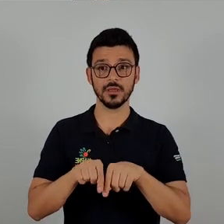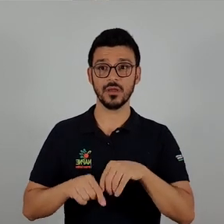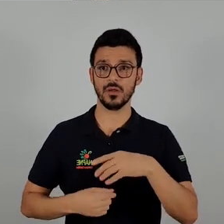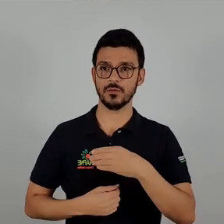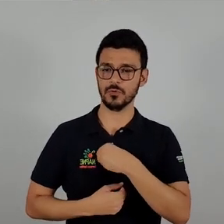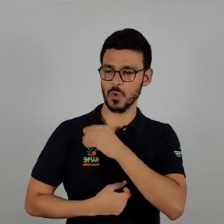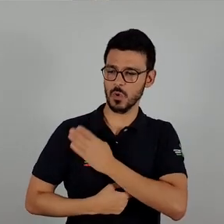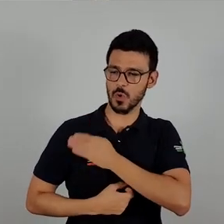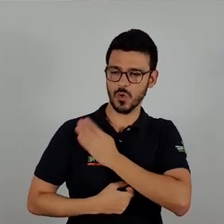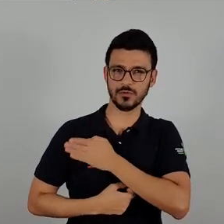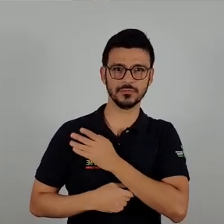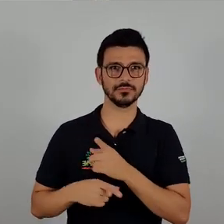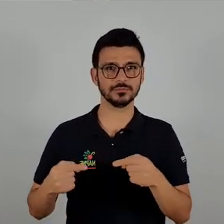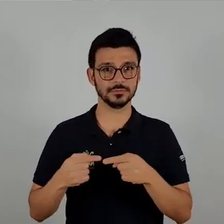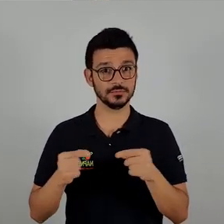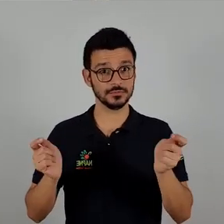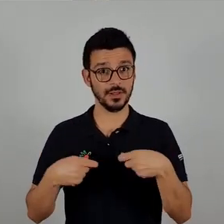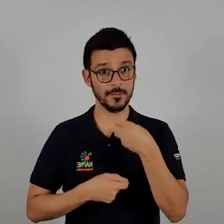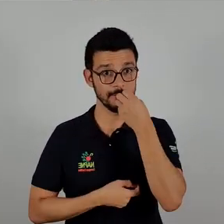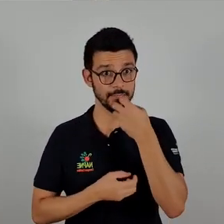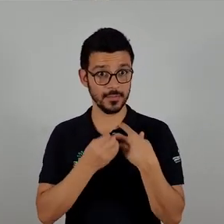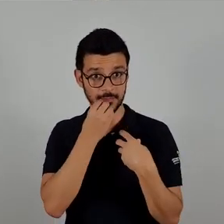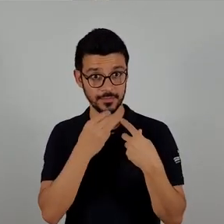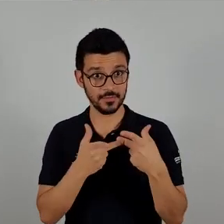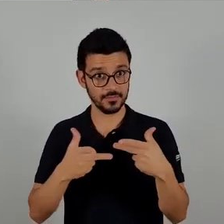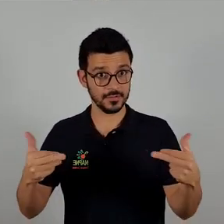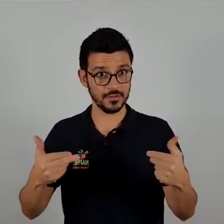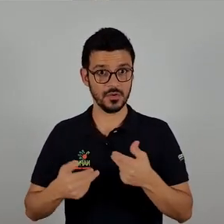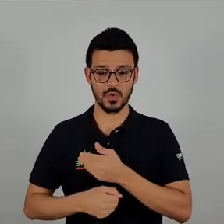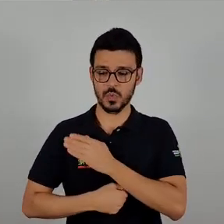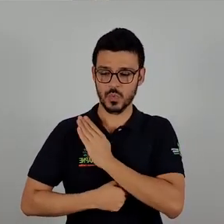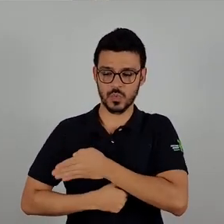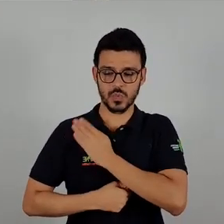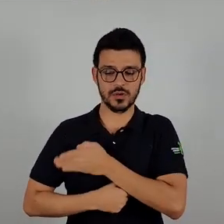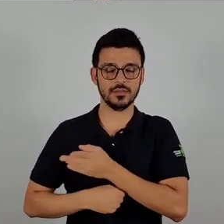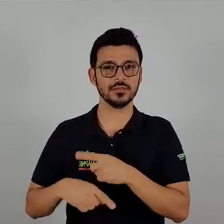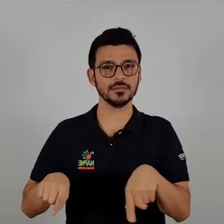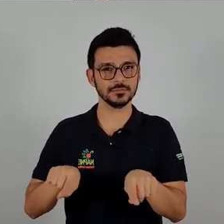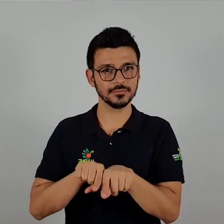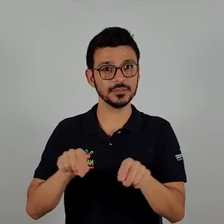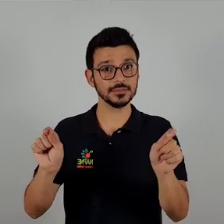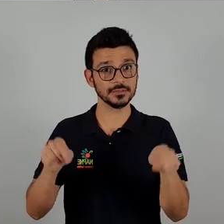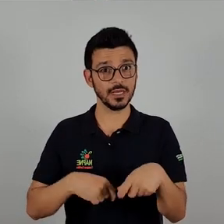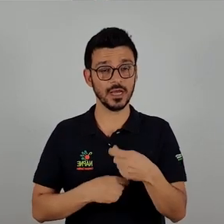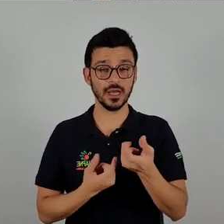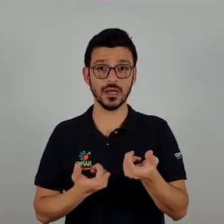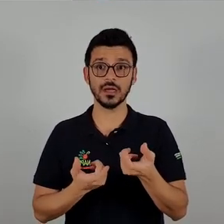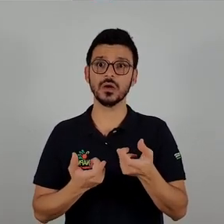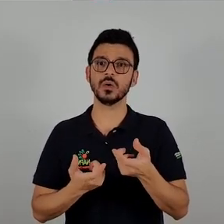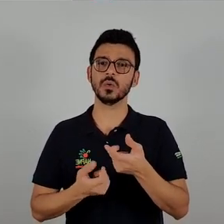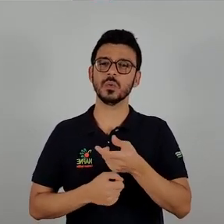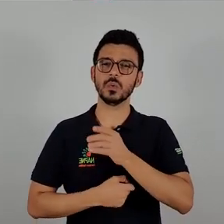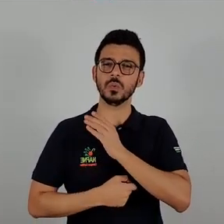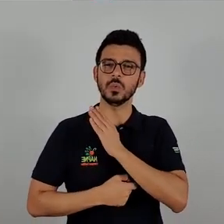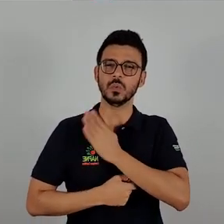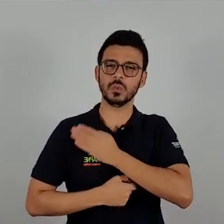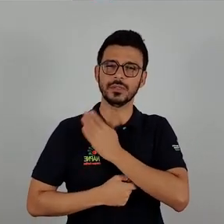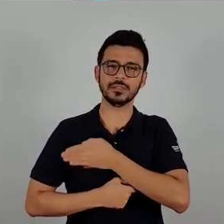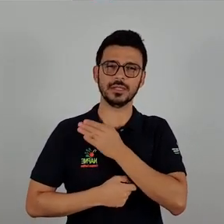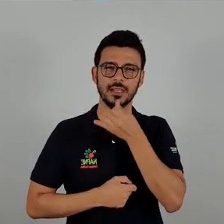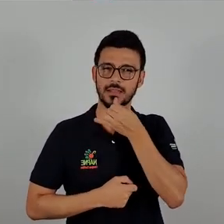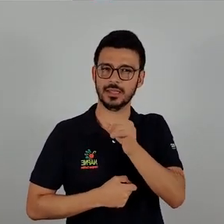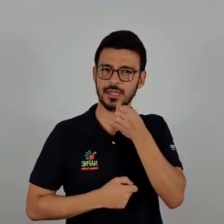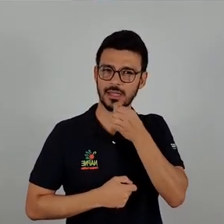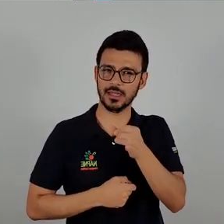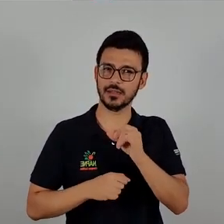o sono, deitar, aquela coisa da justiça própria. Né? Como diz o ditado popular, não